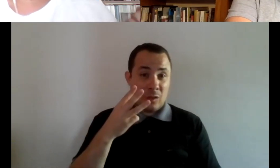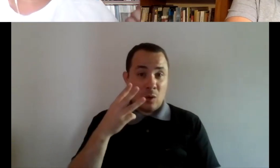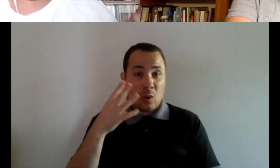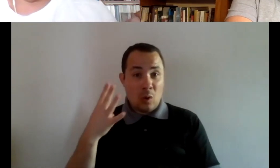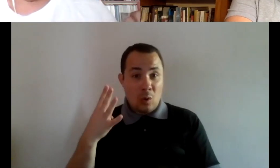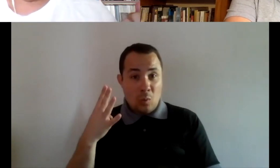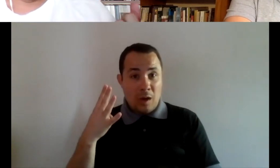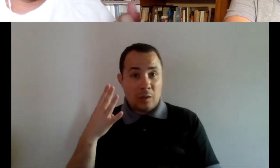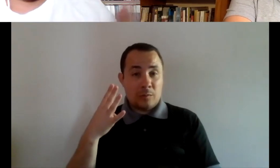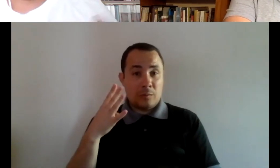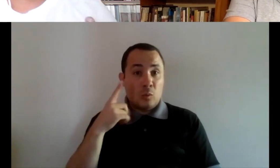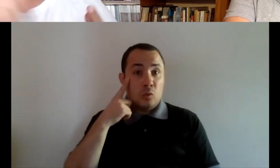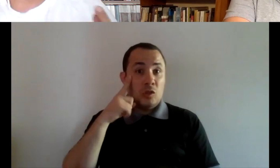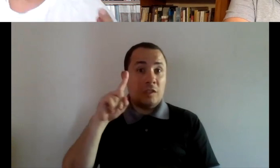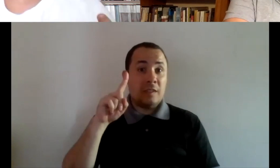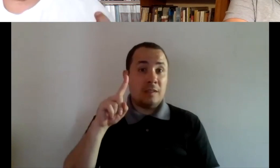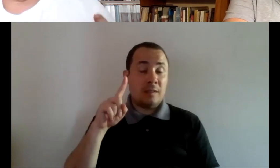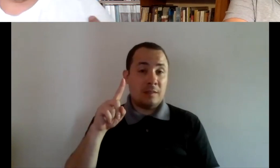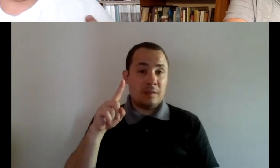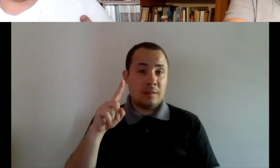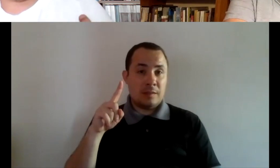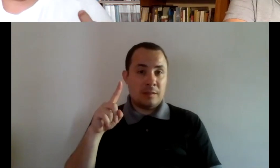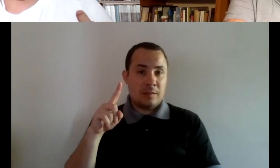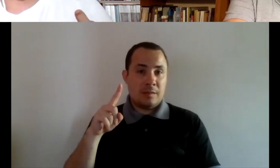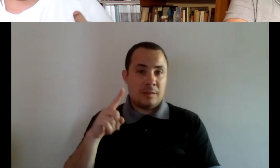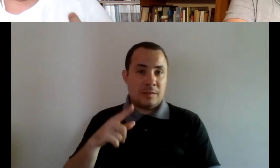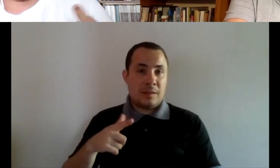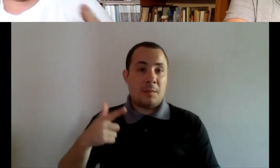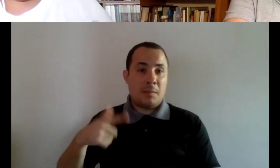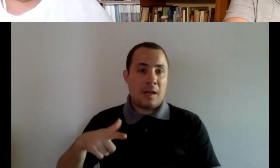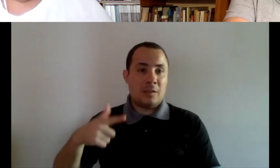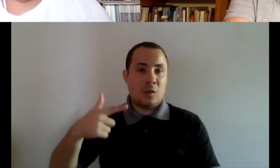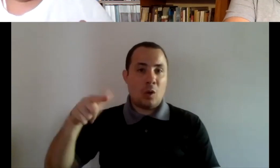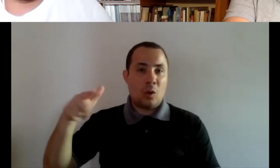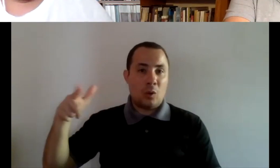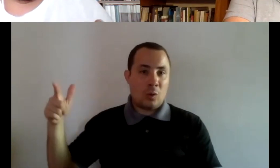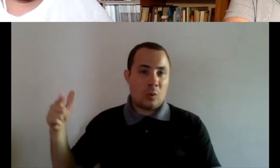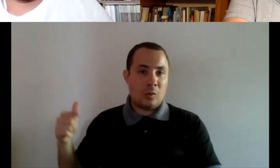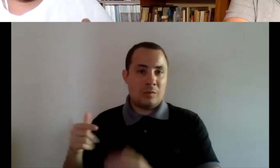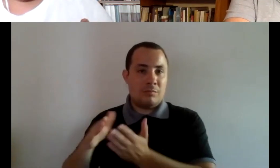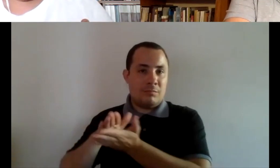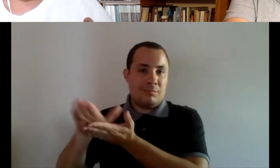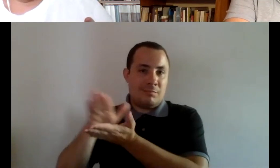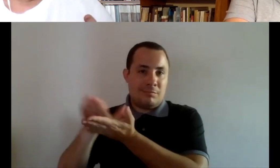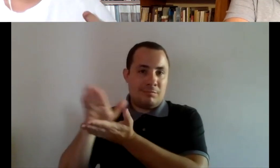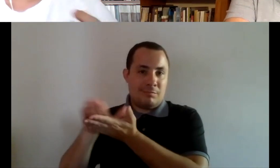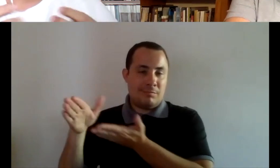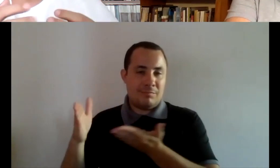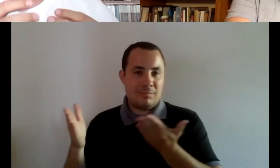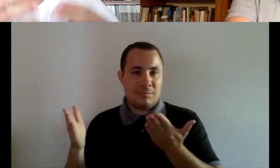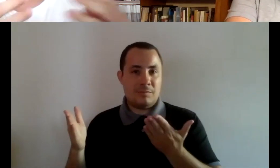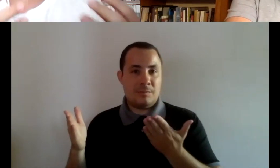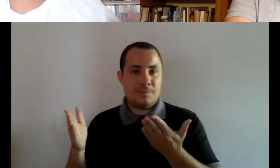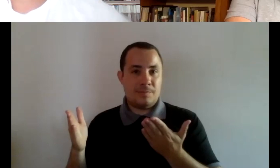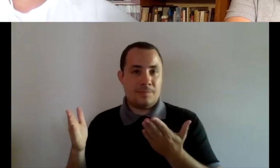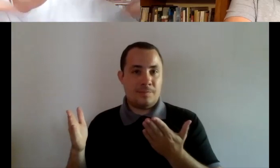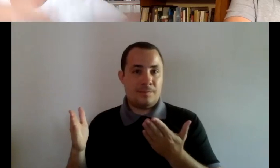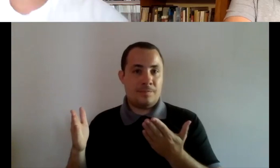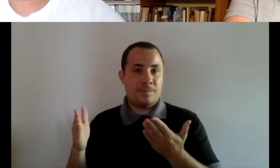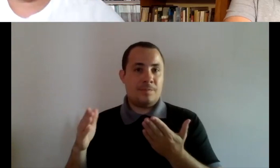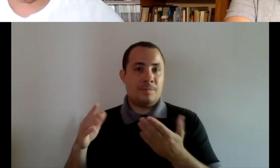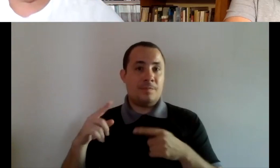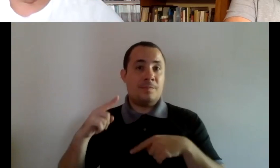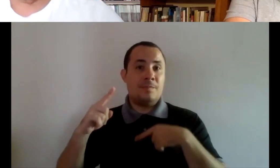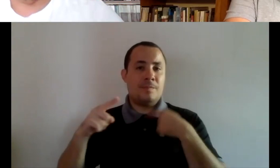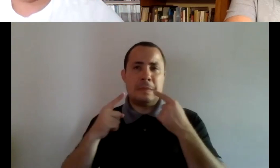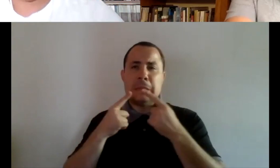os dias da semana. Além das outras demandas da editora, imagina como seria isso. Depois, imagina ele discutir